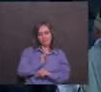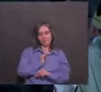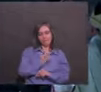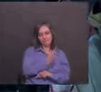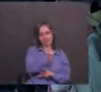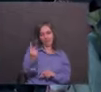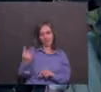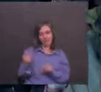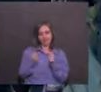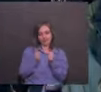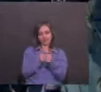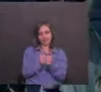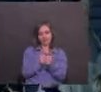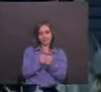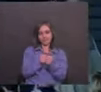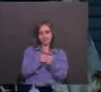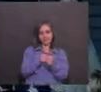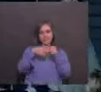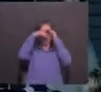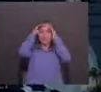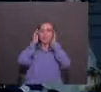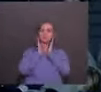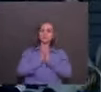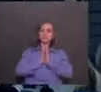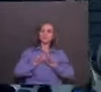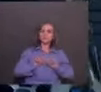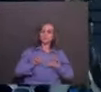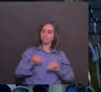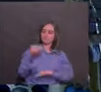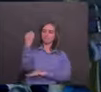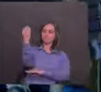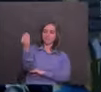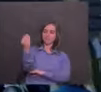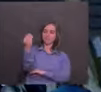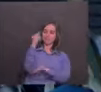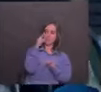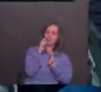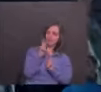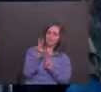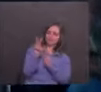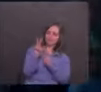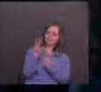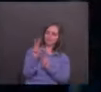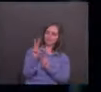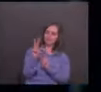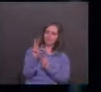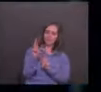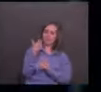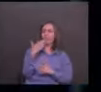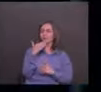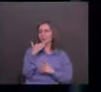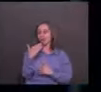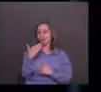Fixemos na sua imagem a nossa atenção e, em silêncio, confiemos-nos aos seus cuidados